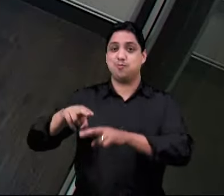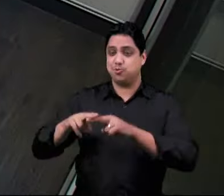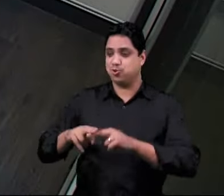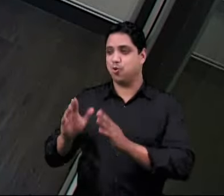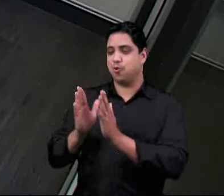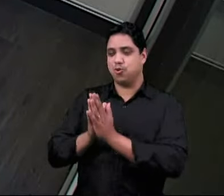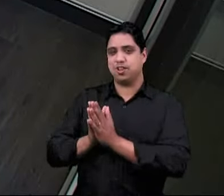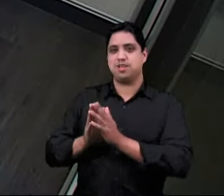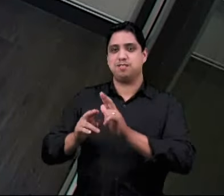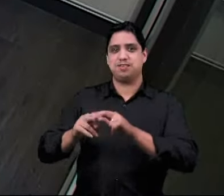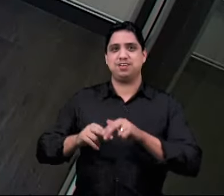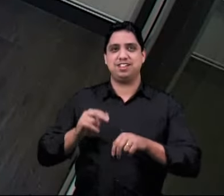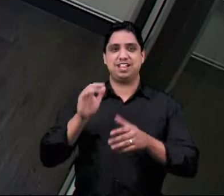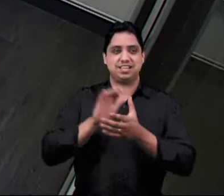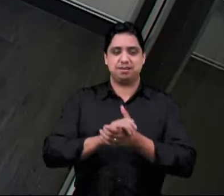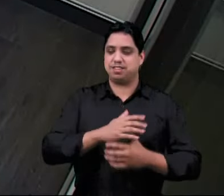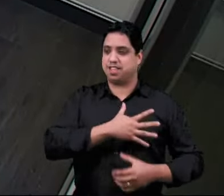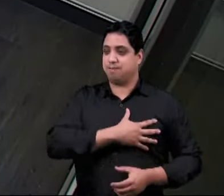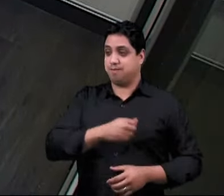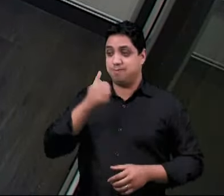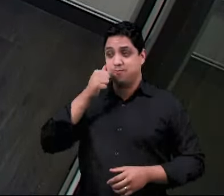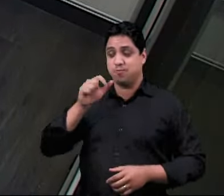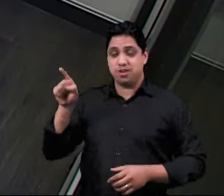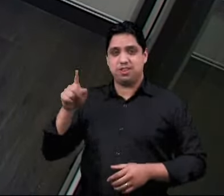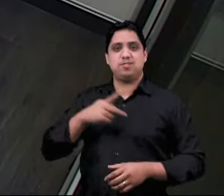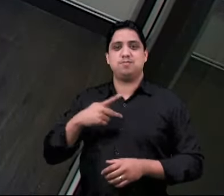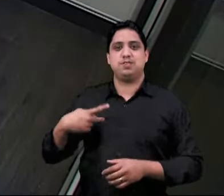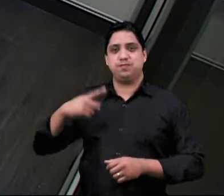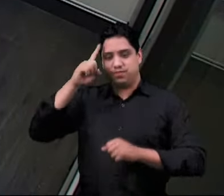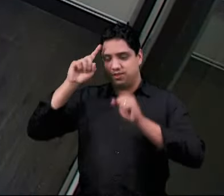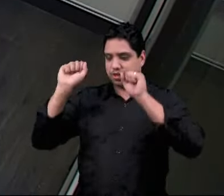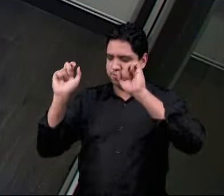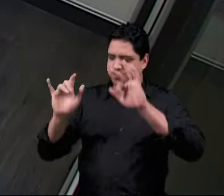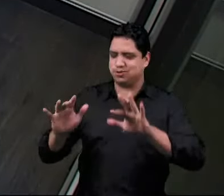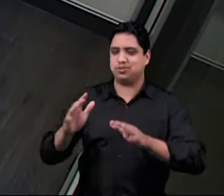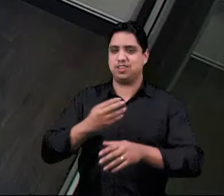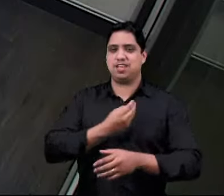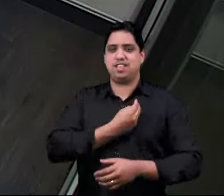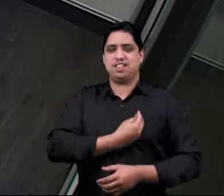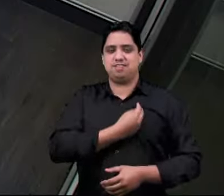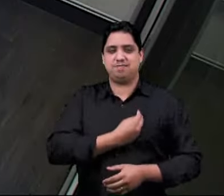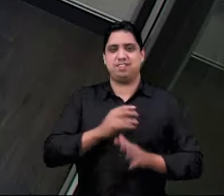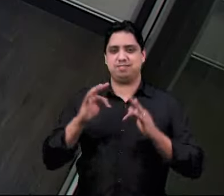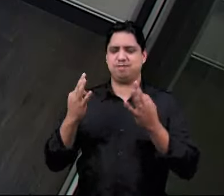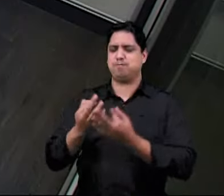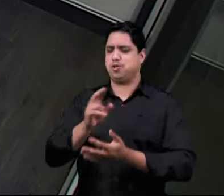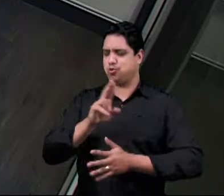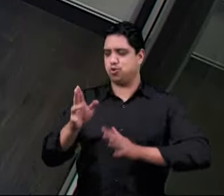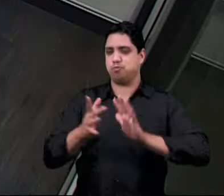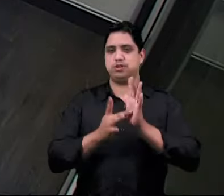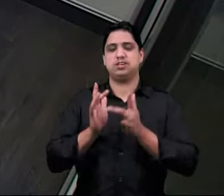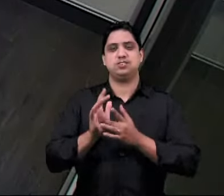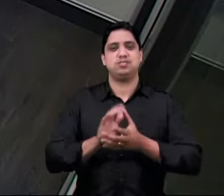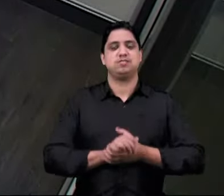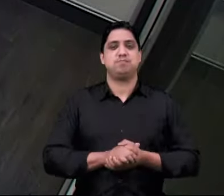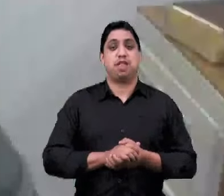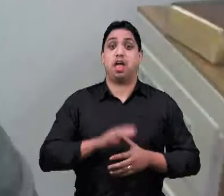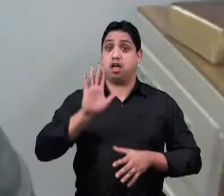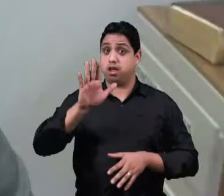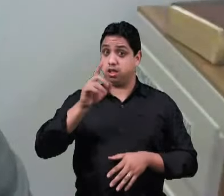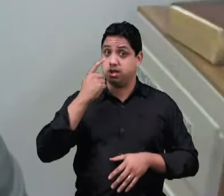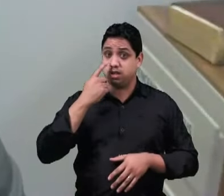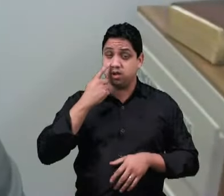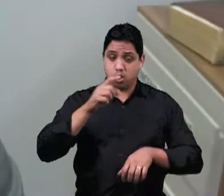orando pelo casamento da filha do pastor, para que Deus opere essa grande bênção na família, em nome de Jesus. Então, daqui a